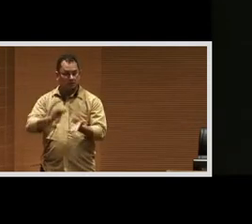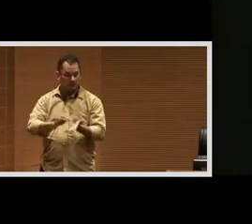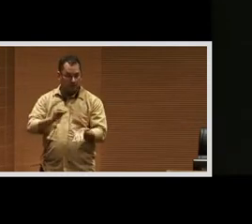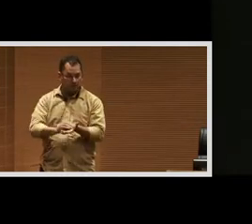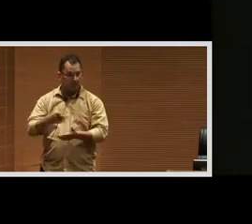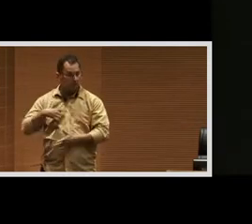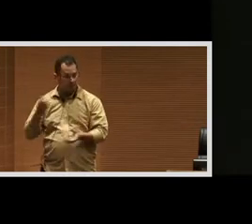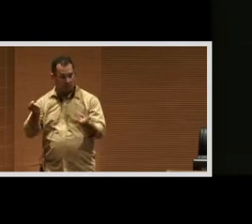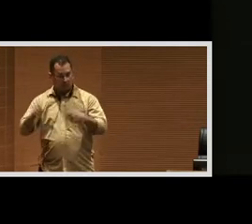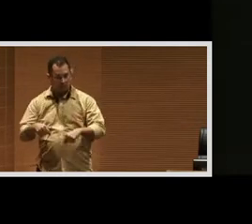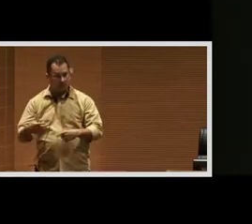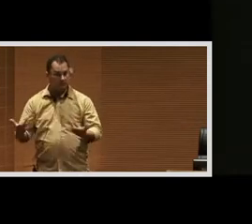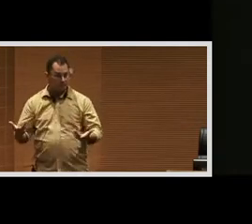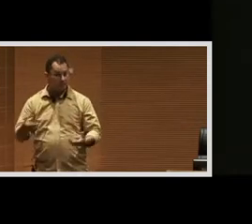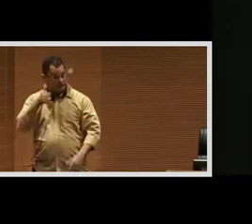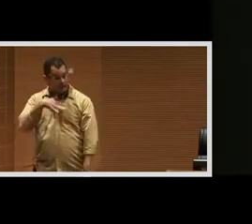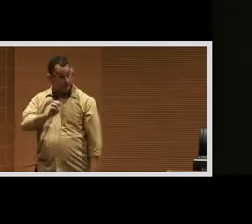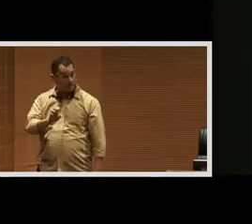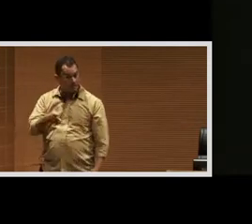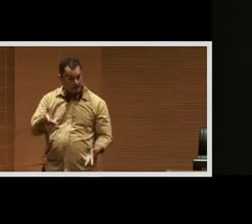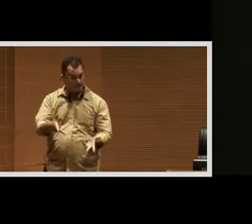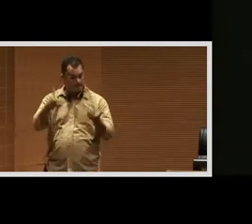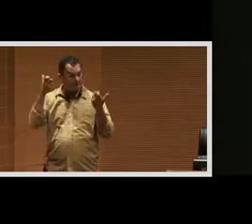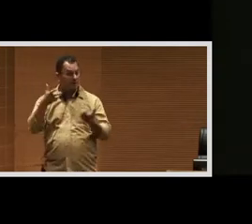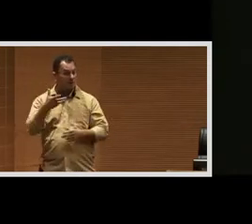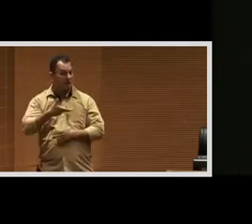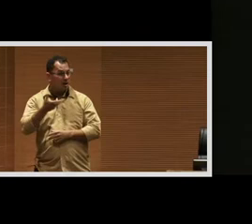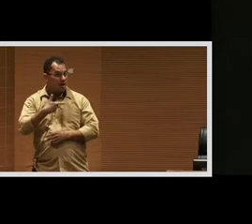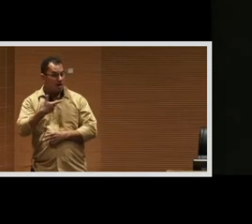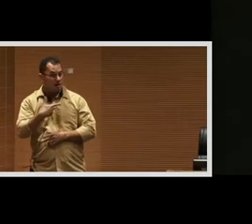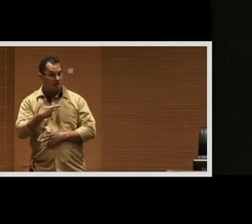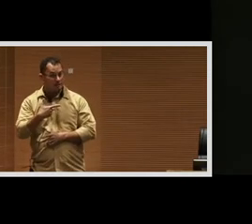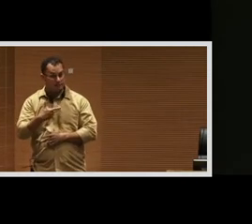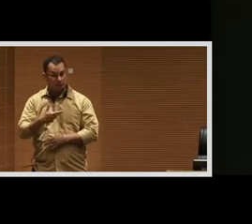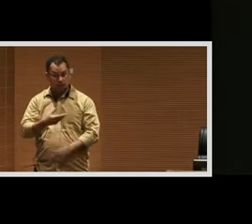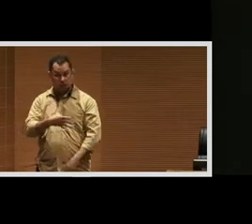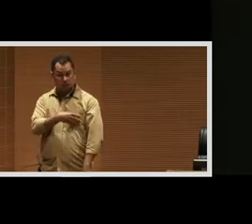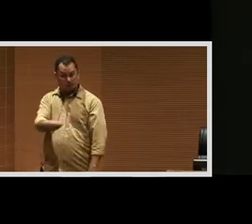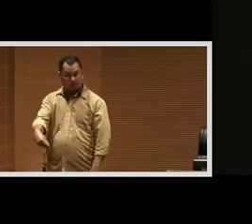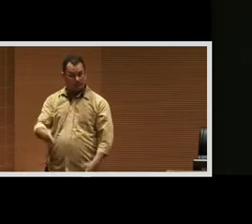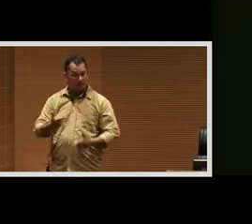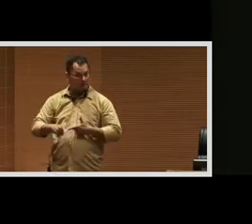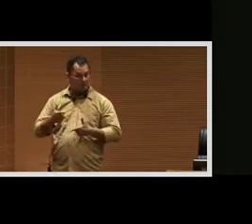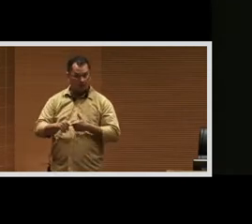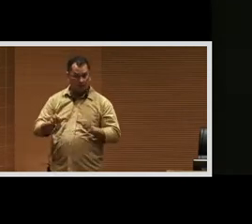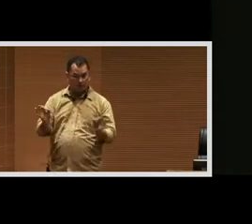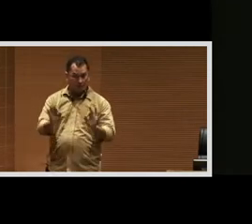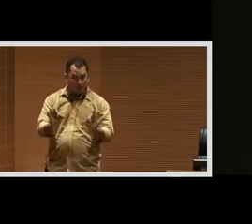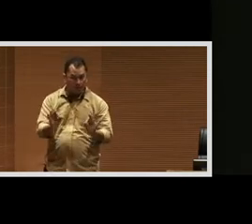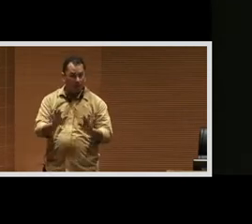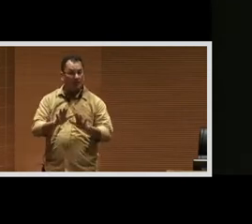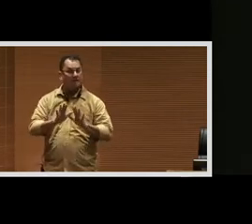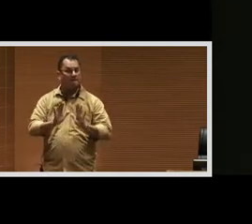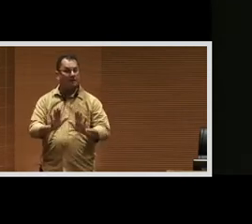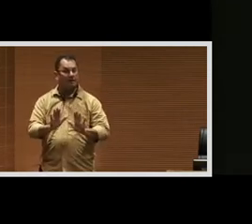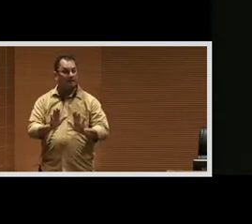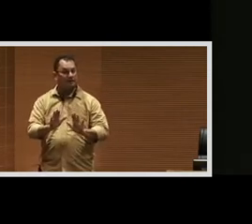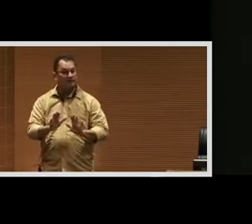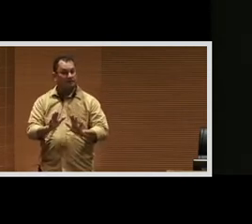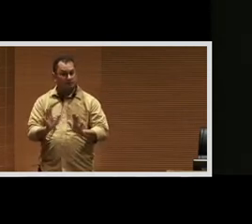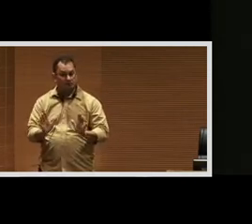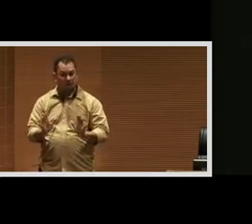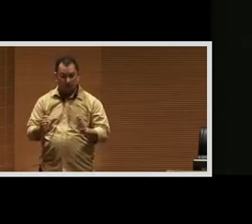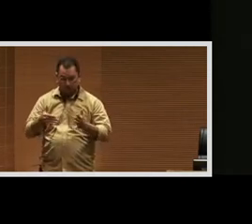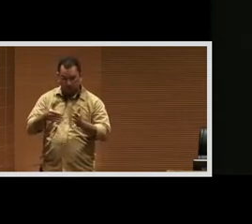de possibilidades. E a mãe percebeu rapidamente que o André não tinha nenhum problema, né? Mas aí, quando o André